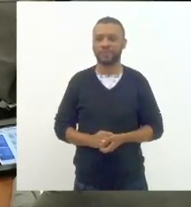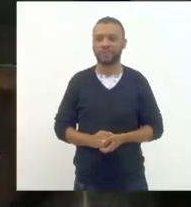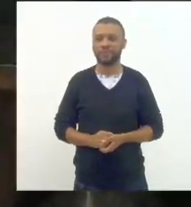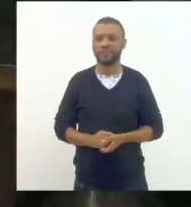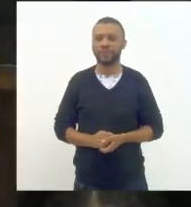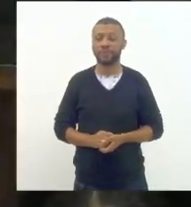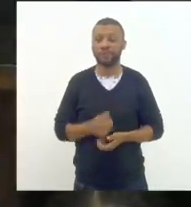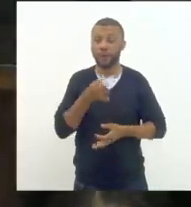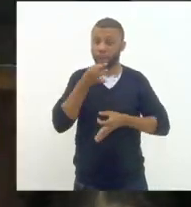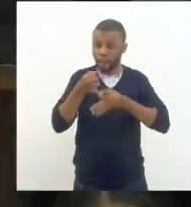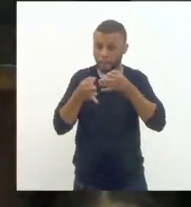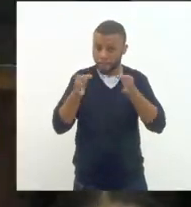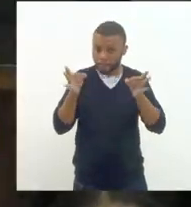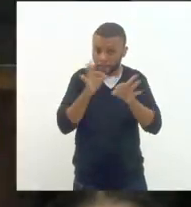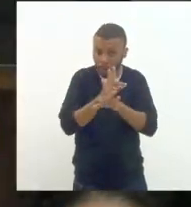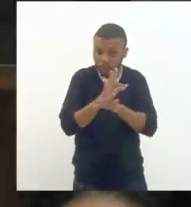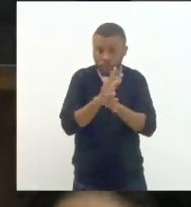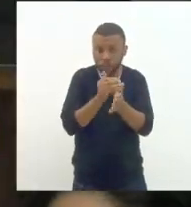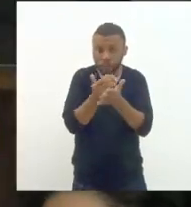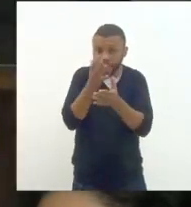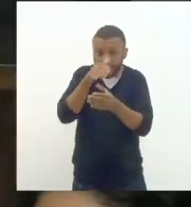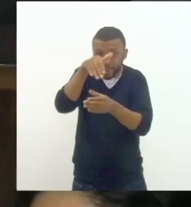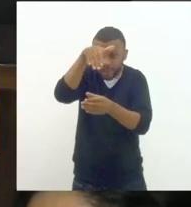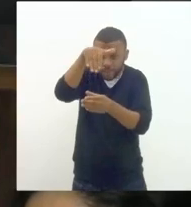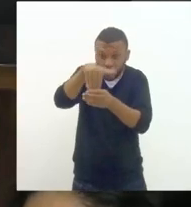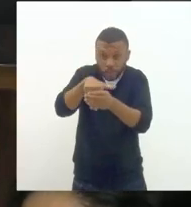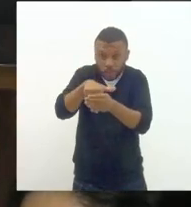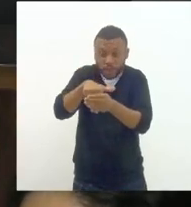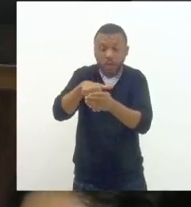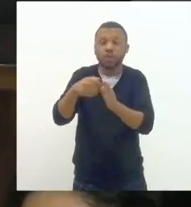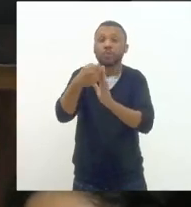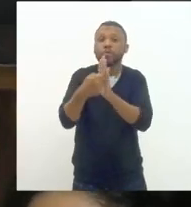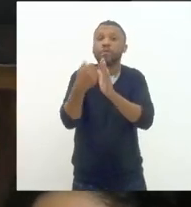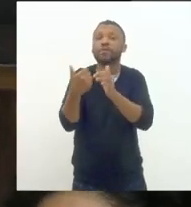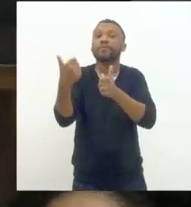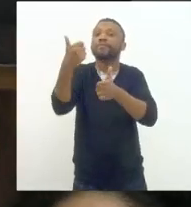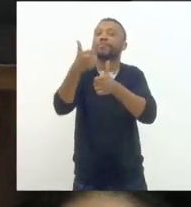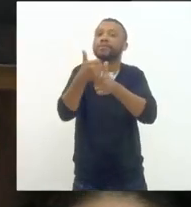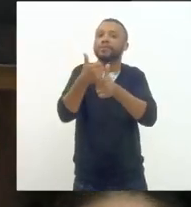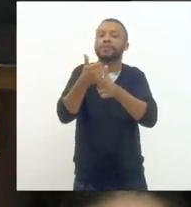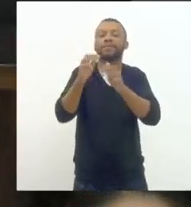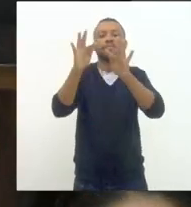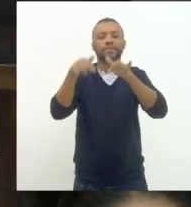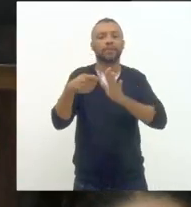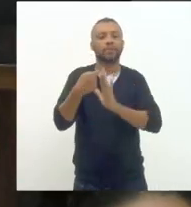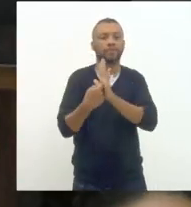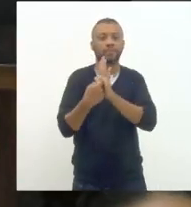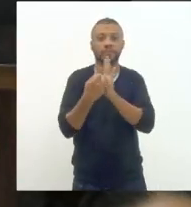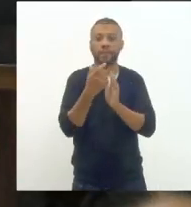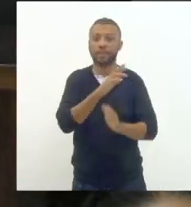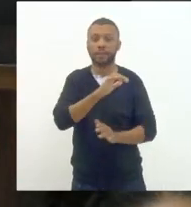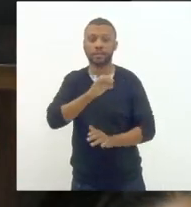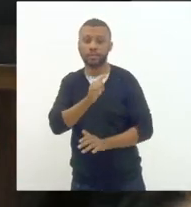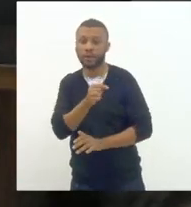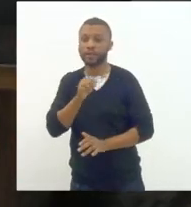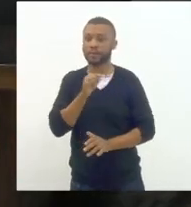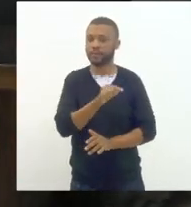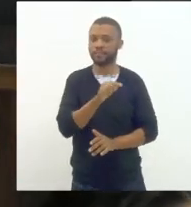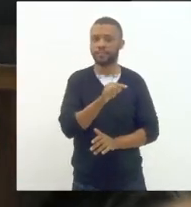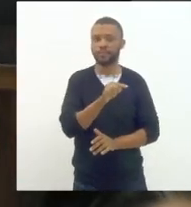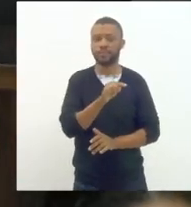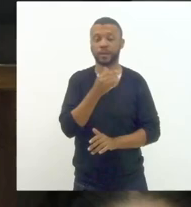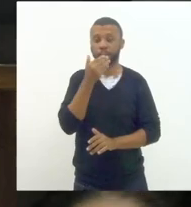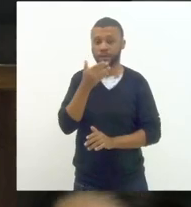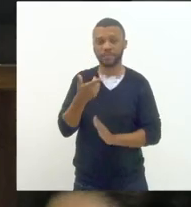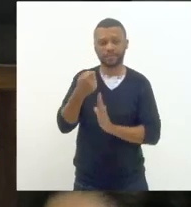Com os pareceres emitidos em votação, substitutivo com forma final de redação da Comissão de Constituição e Justiça, com